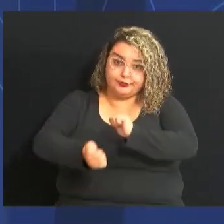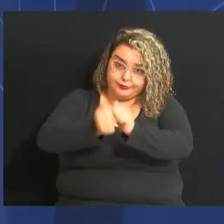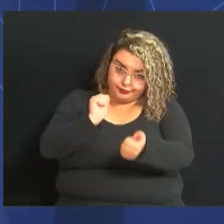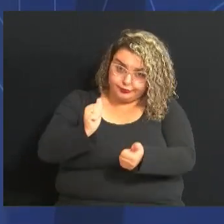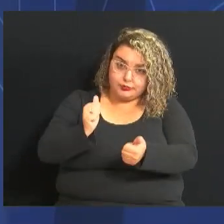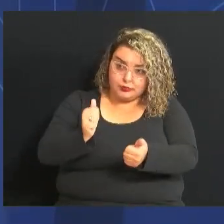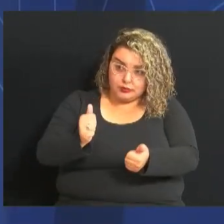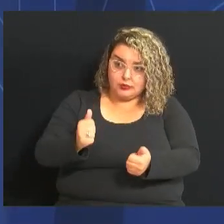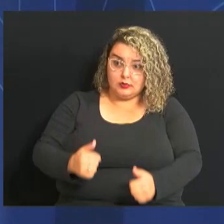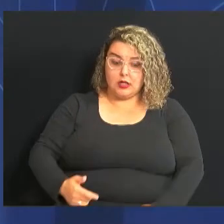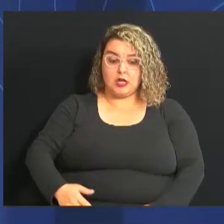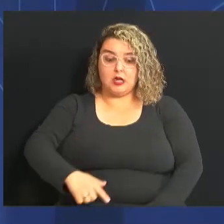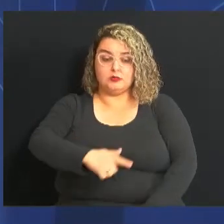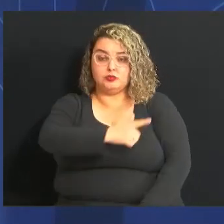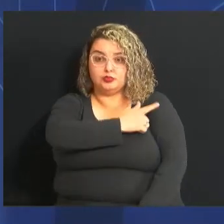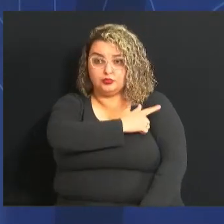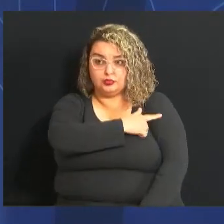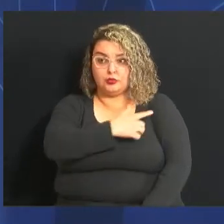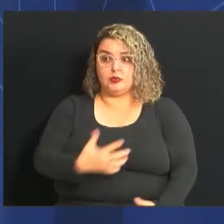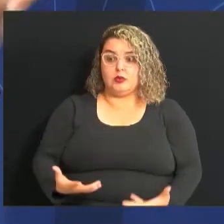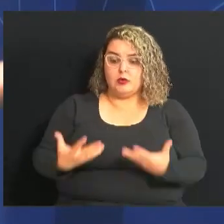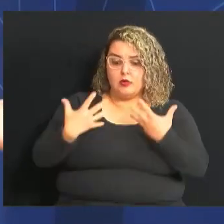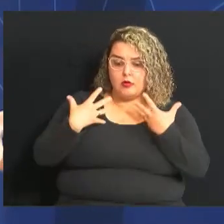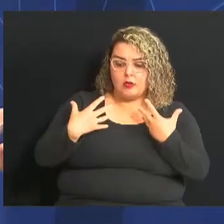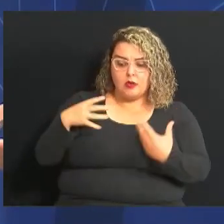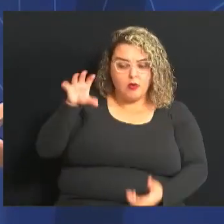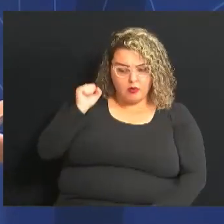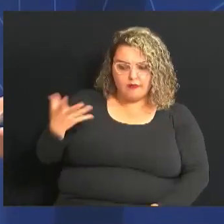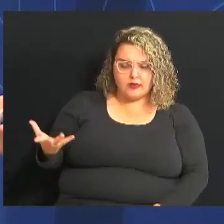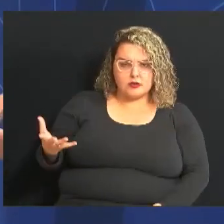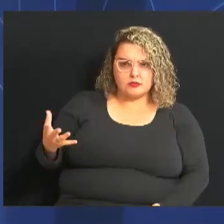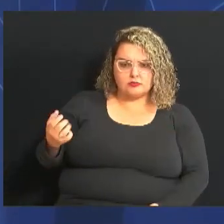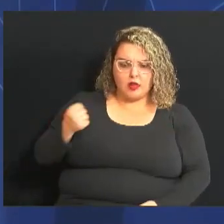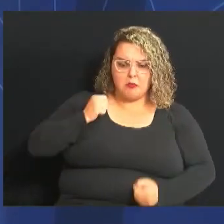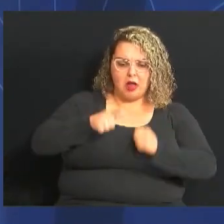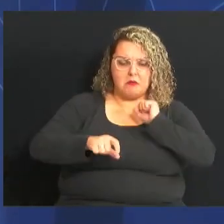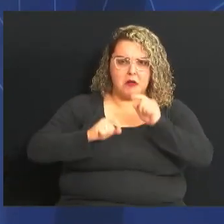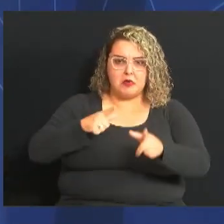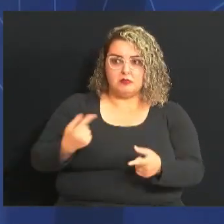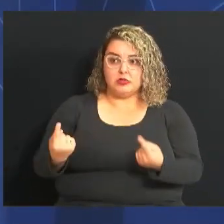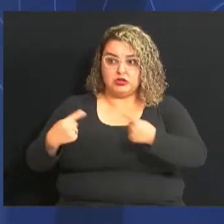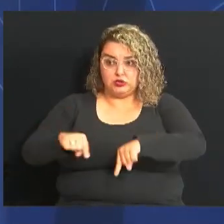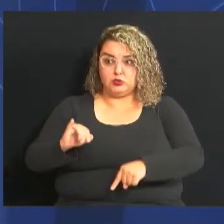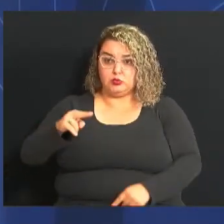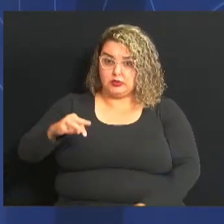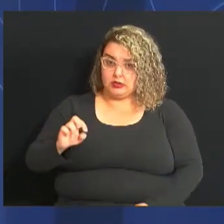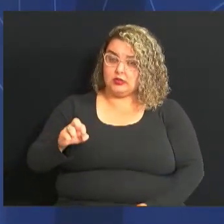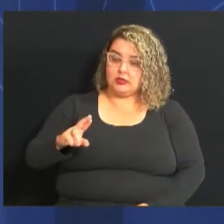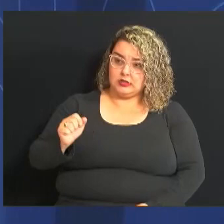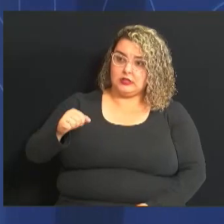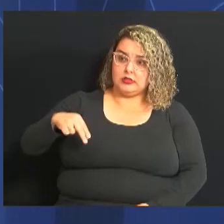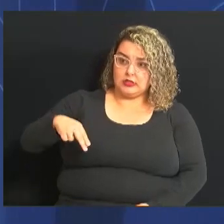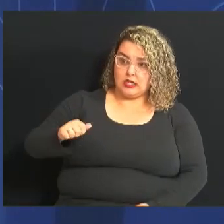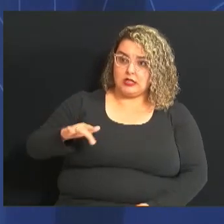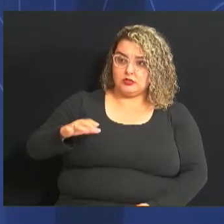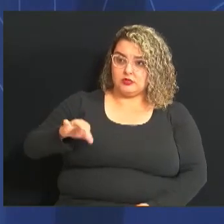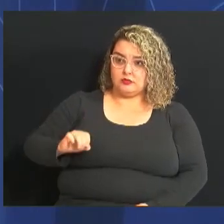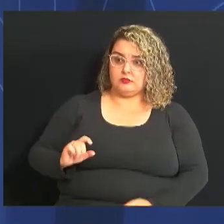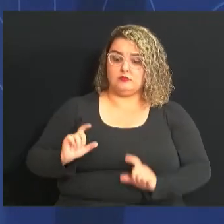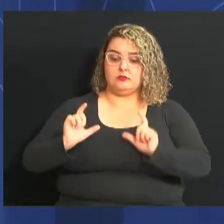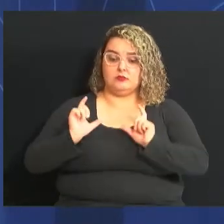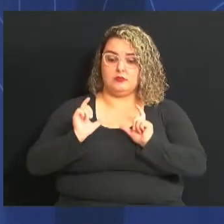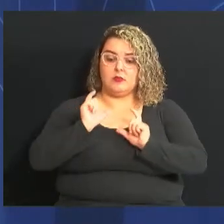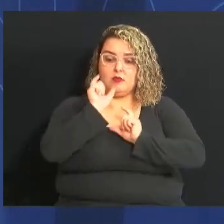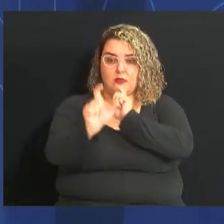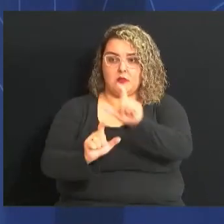do Grêmio ouviram ofensas racistas no clássico diante do Internacional. Um torcedor teria dito, abro aspas,